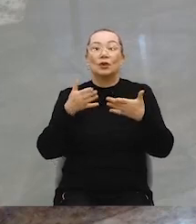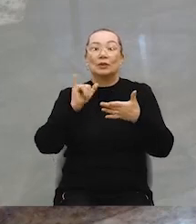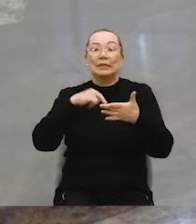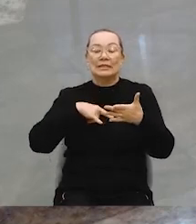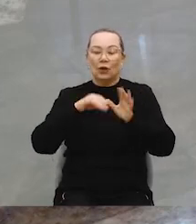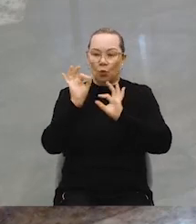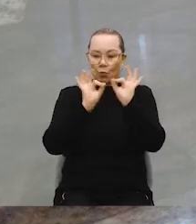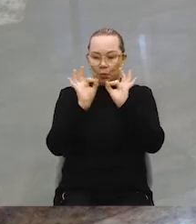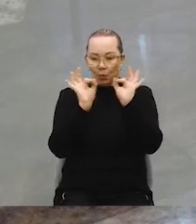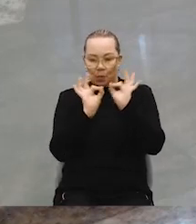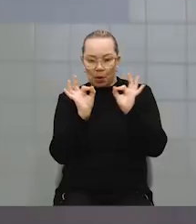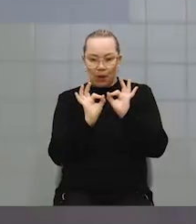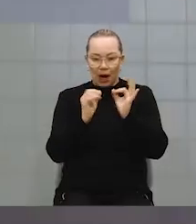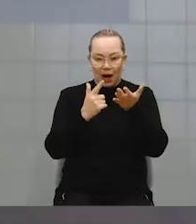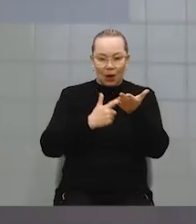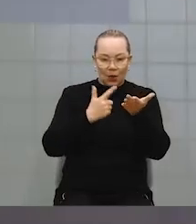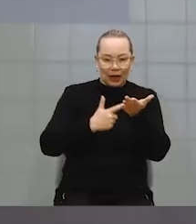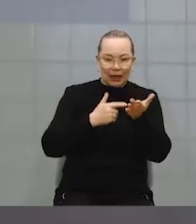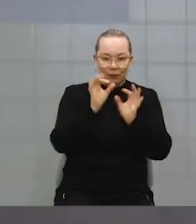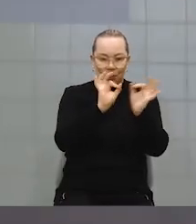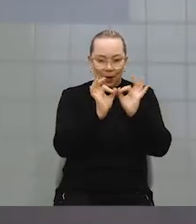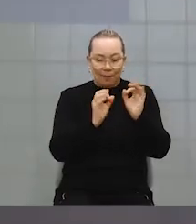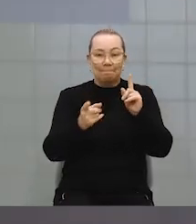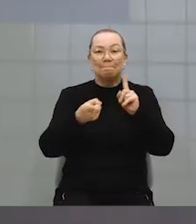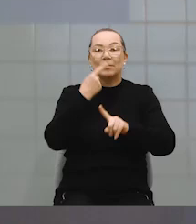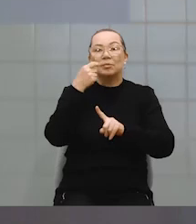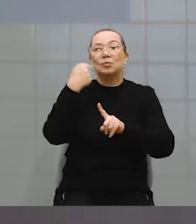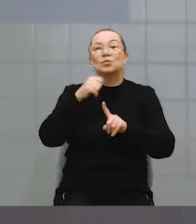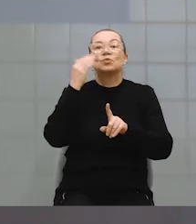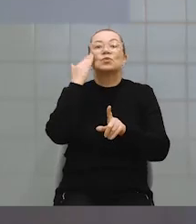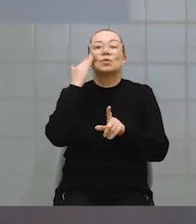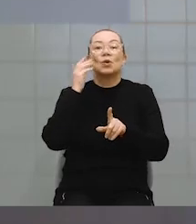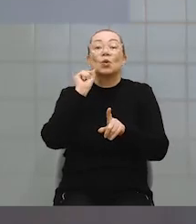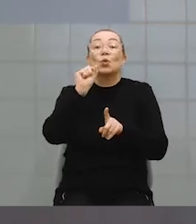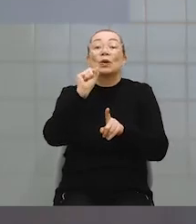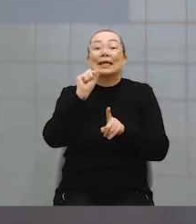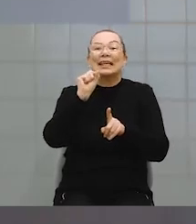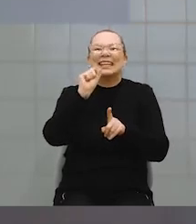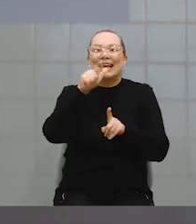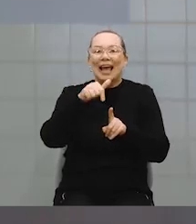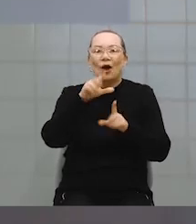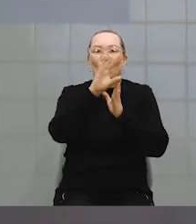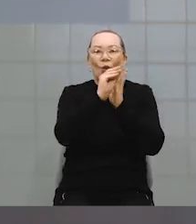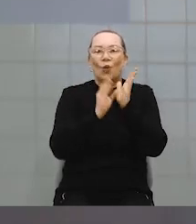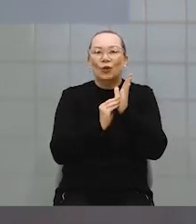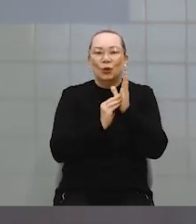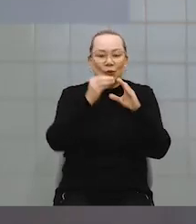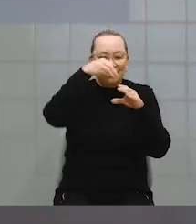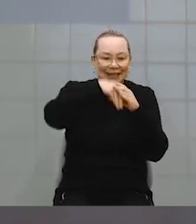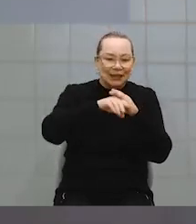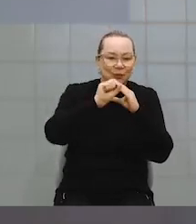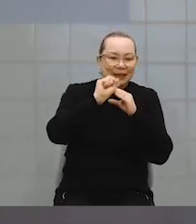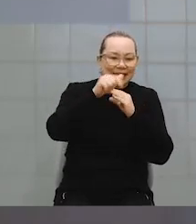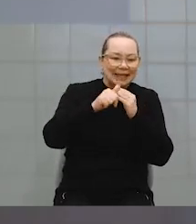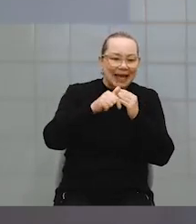um livro, eu preciso primeiramente saber o que tem, qual é o conteúdo desse